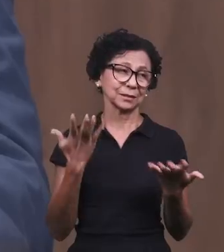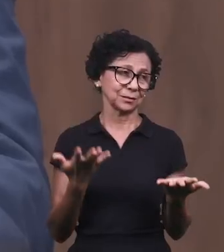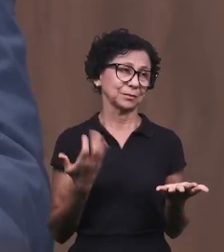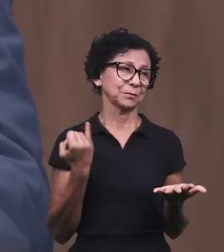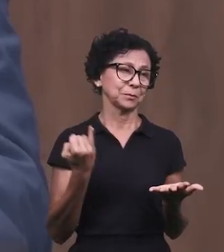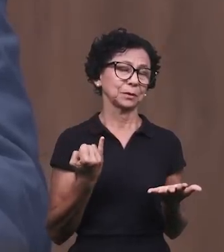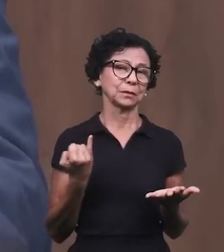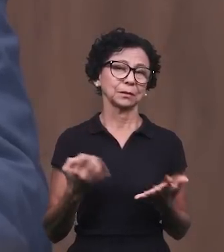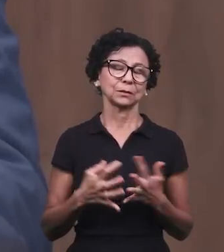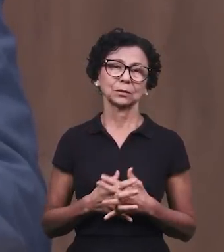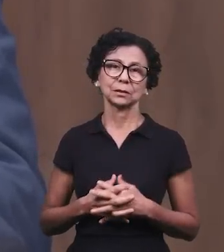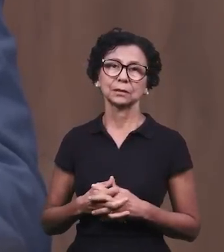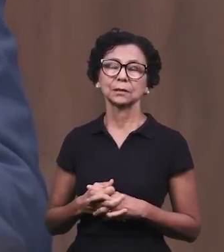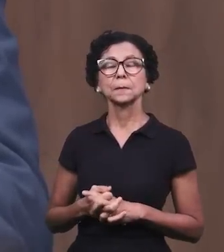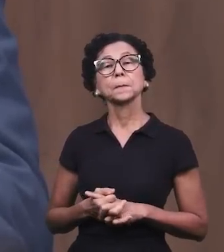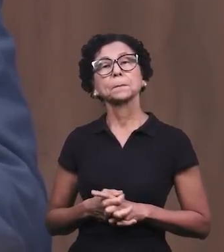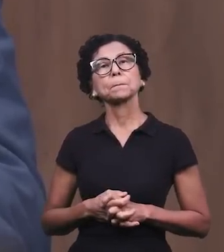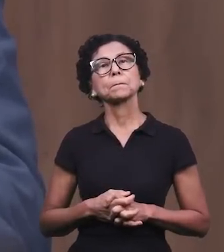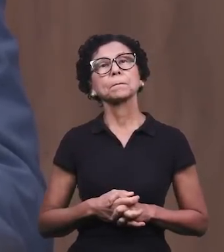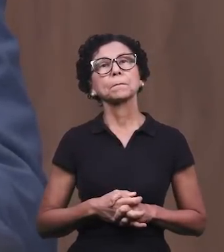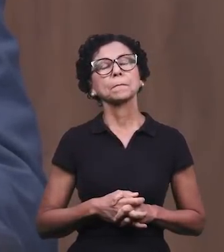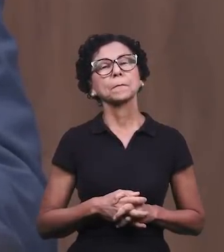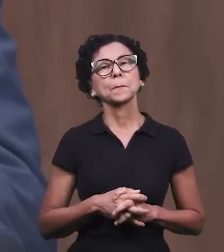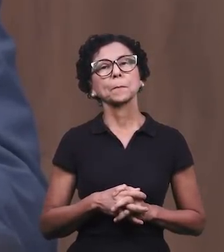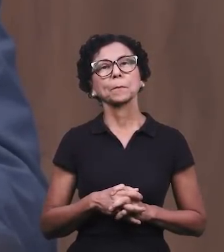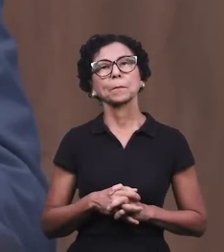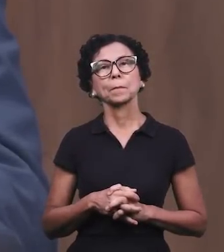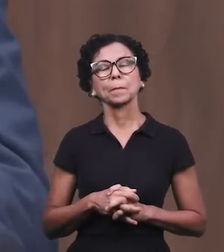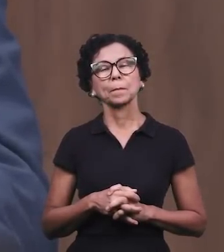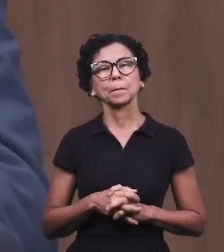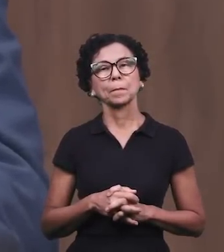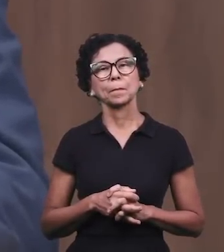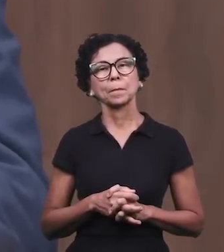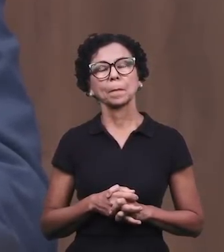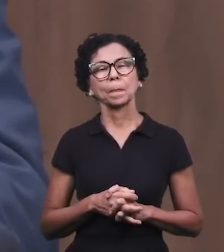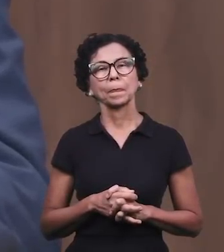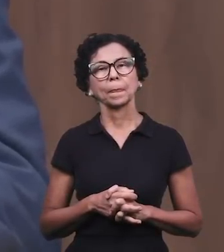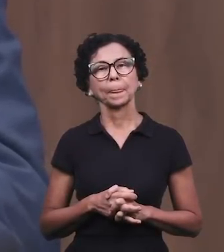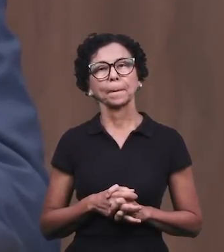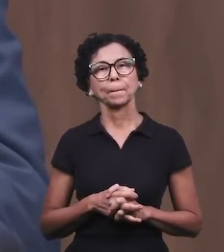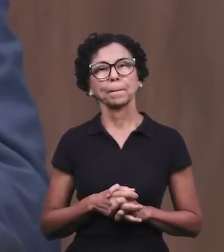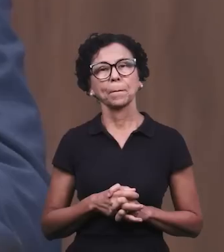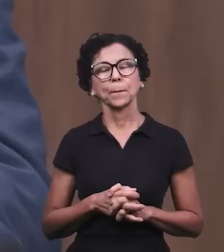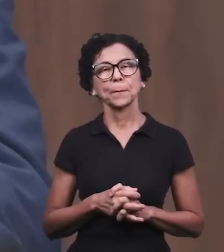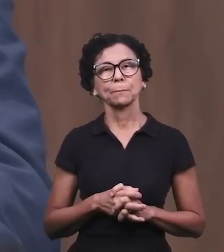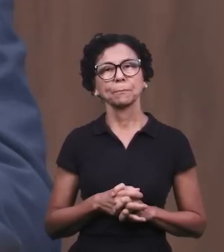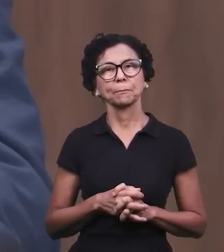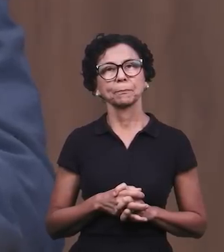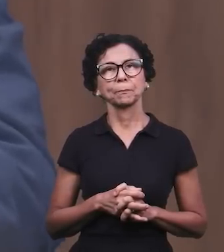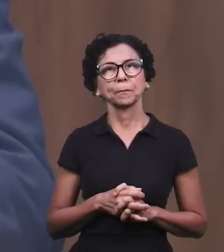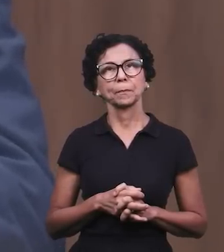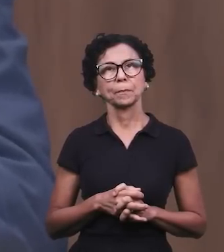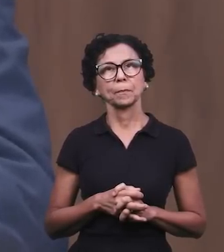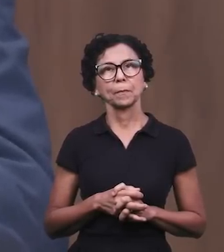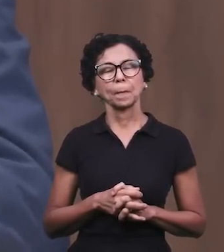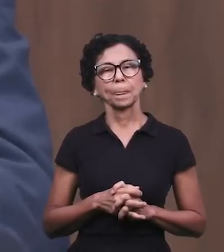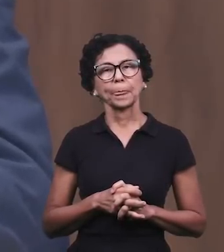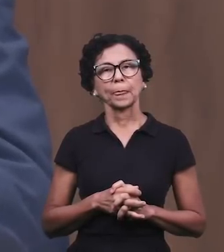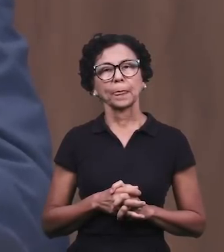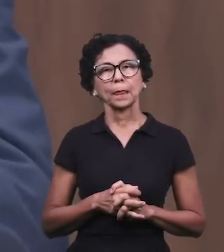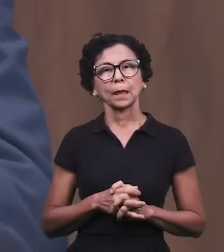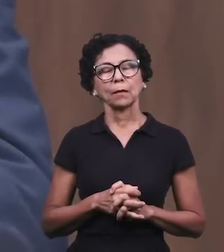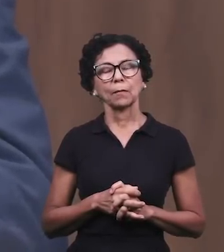estrutura para a igreja prosseguir foi dada. E a palavra sempre foi a referência, né? Agora nós vamos, uma coisa que